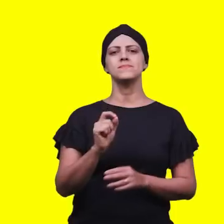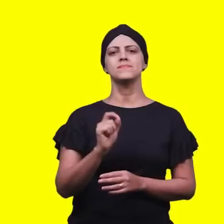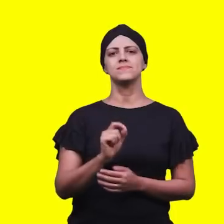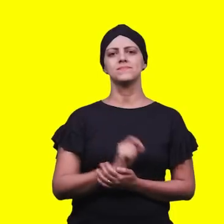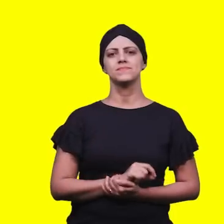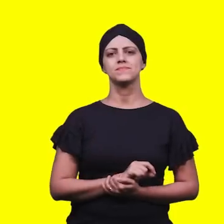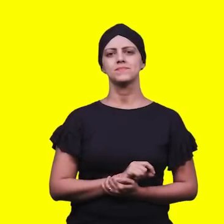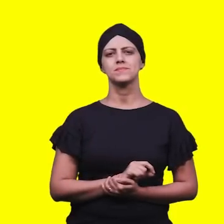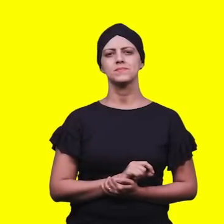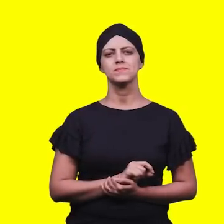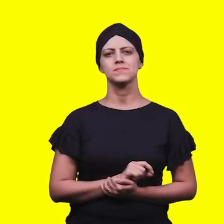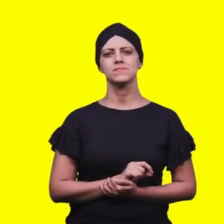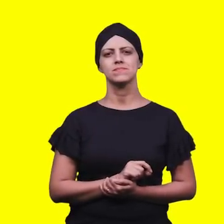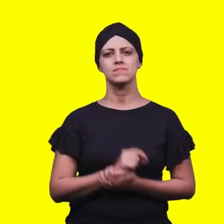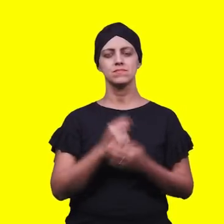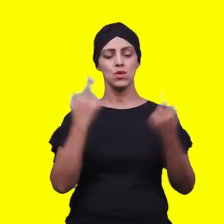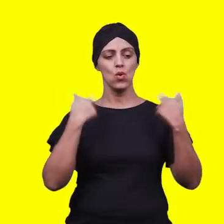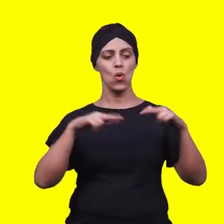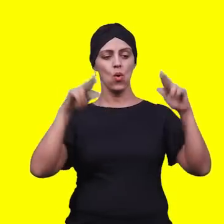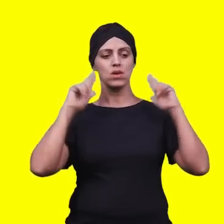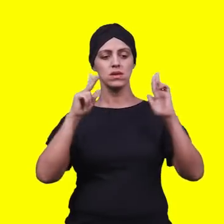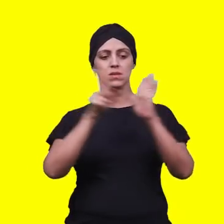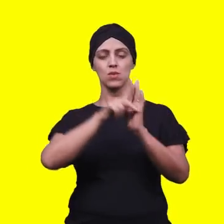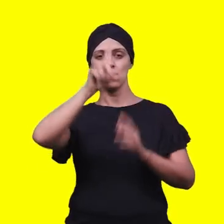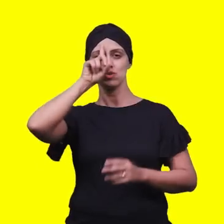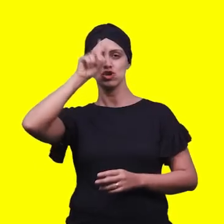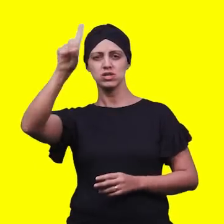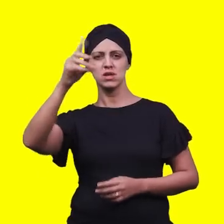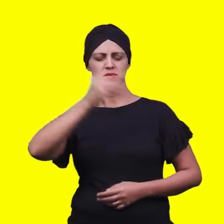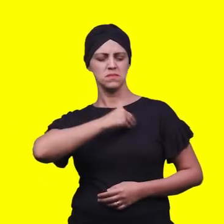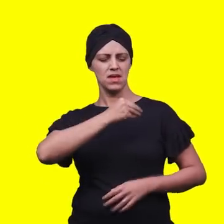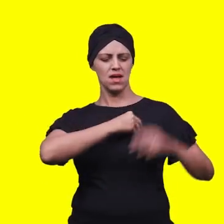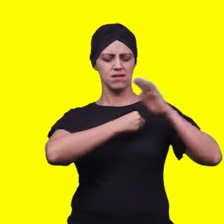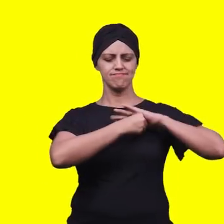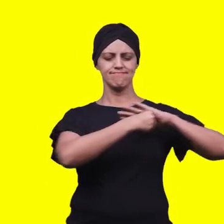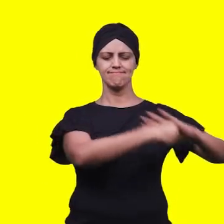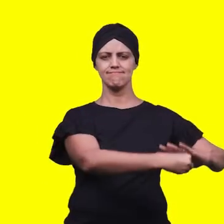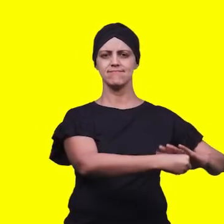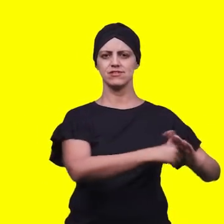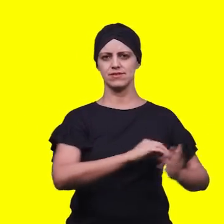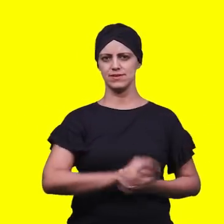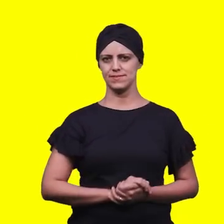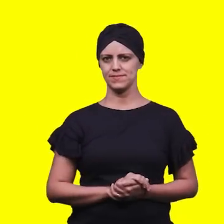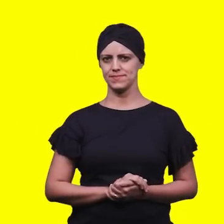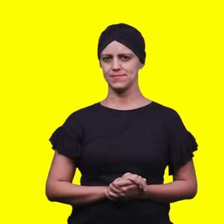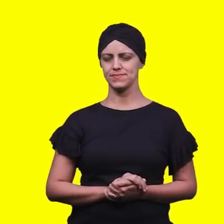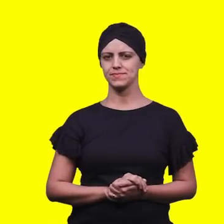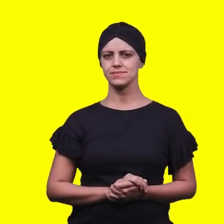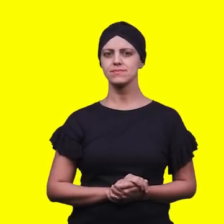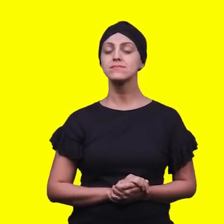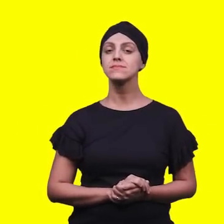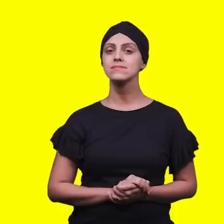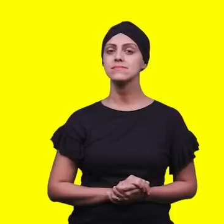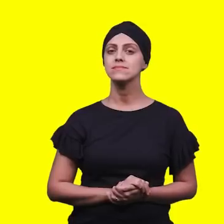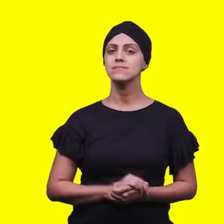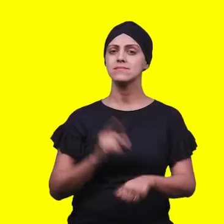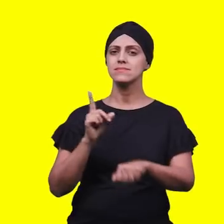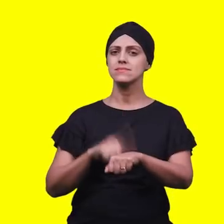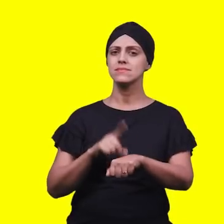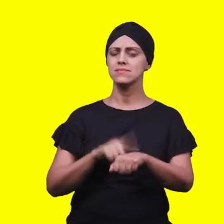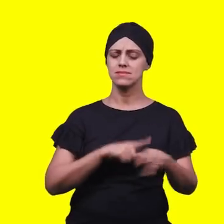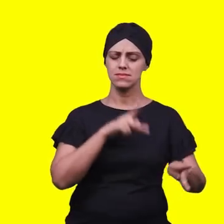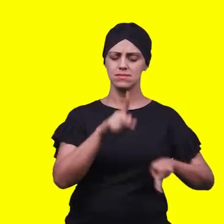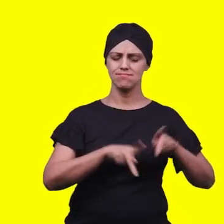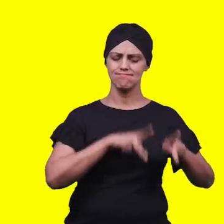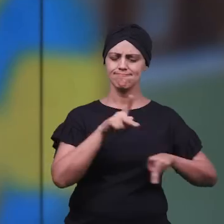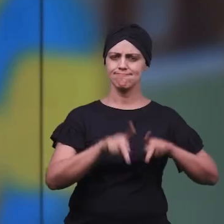assim: Eis o Cordeiro de Deus que tira o pecado do mundo. Na saída